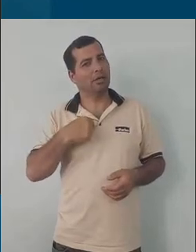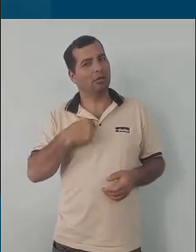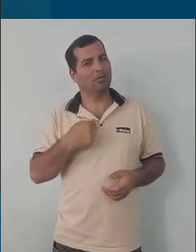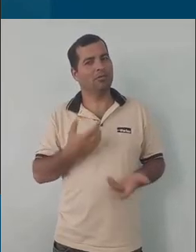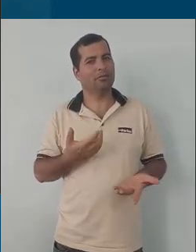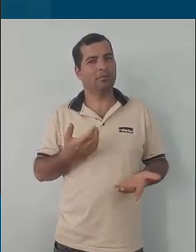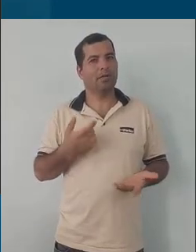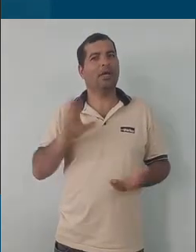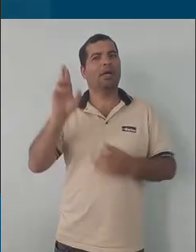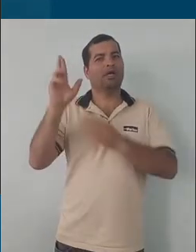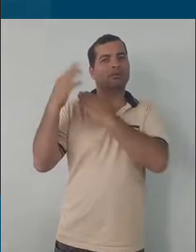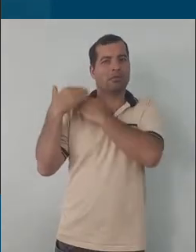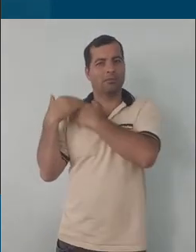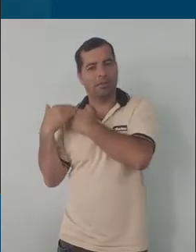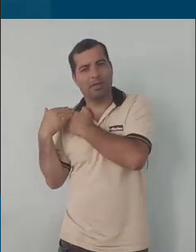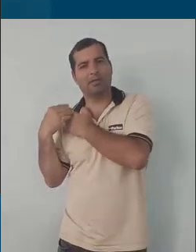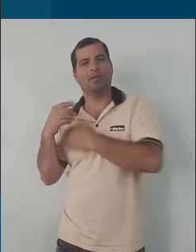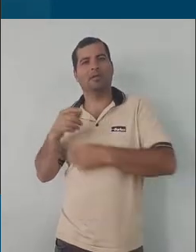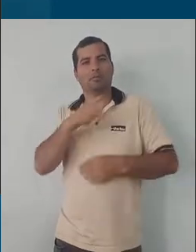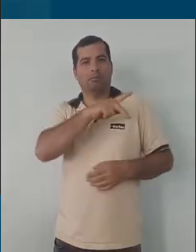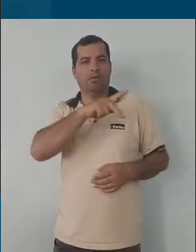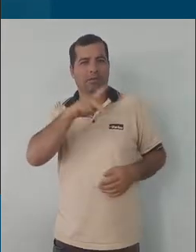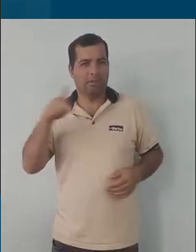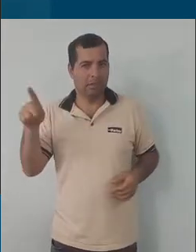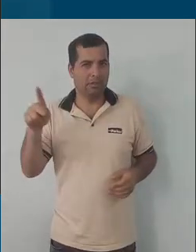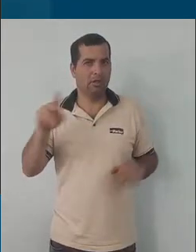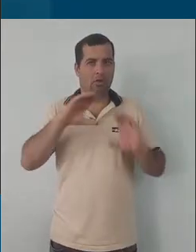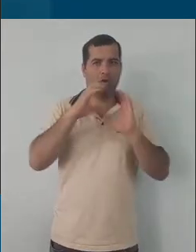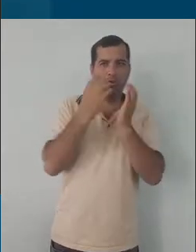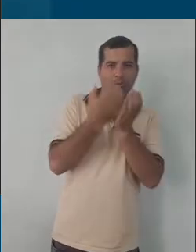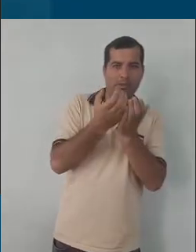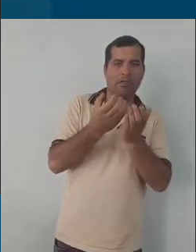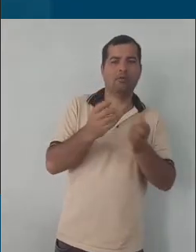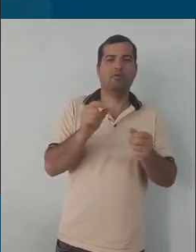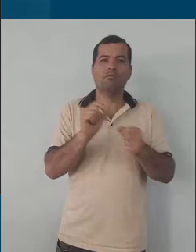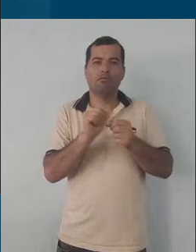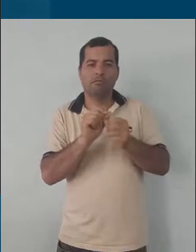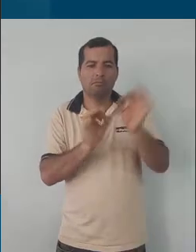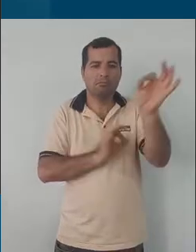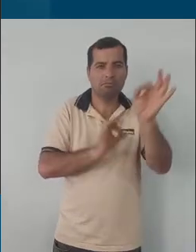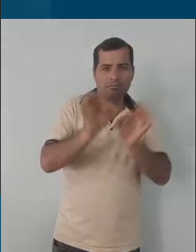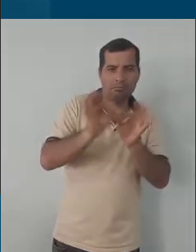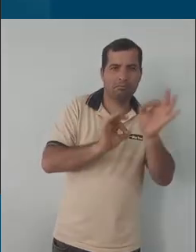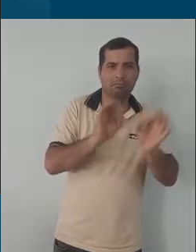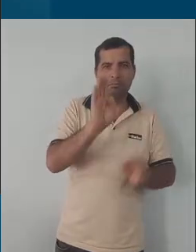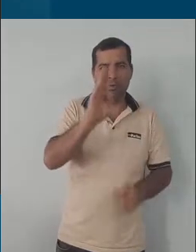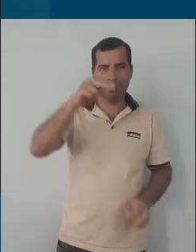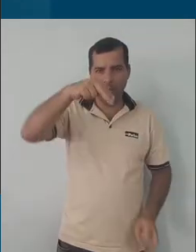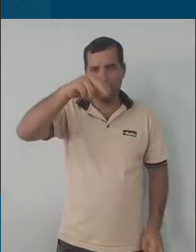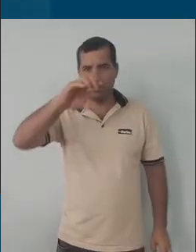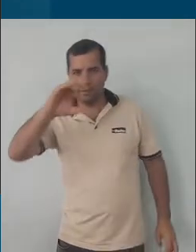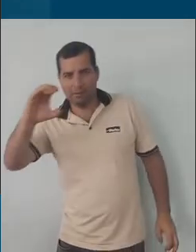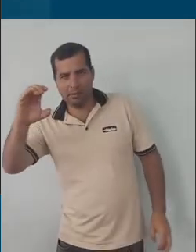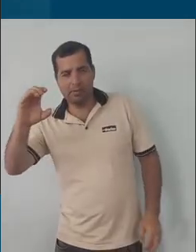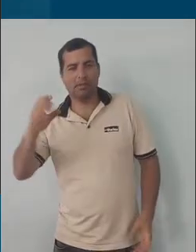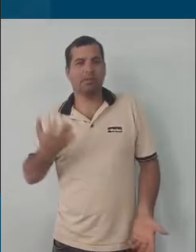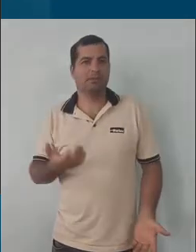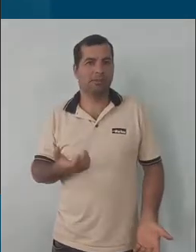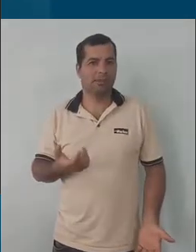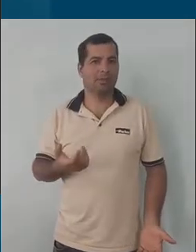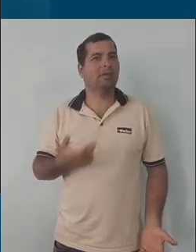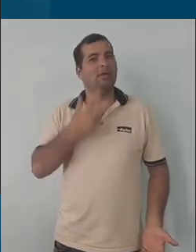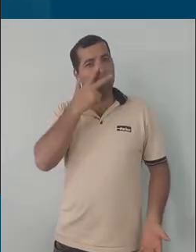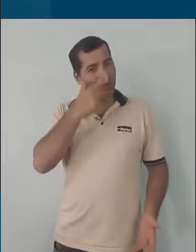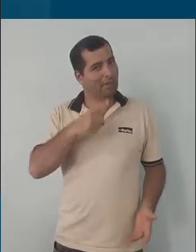de presidir a comissão de elaboração da BNCC. E nós tivemos duros